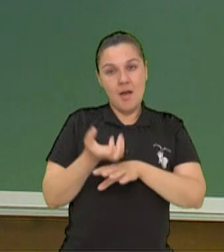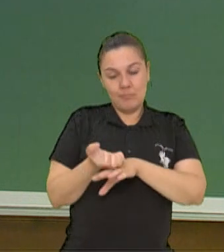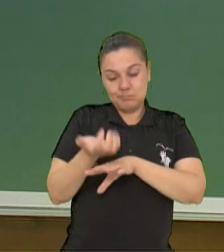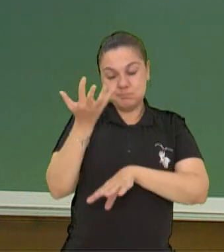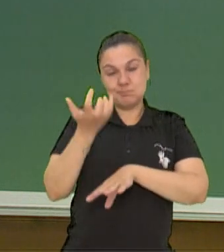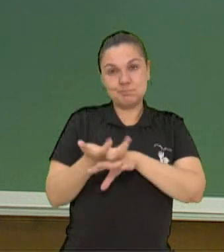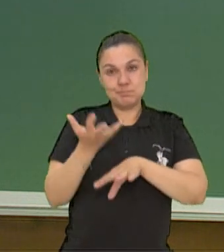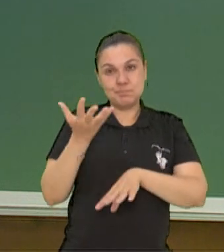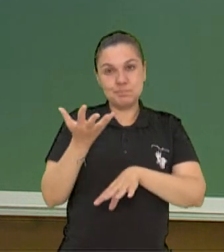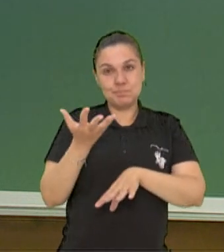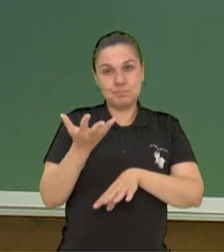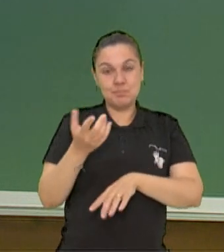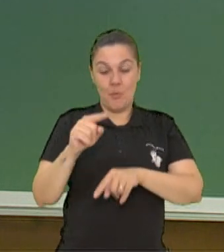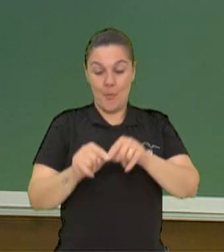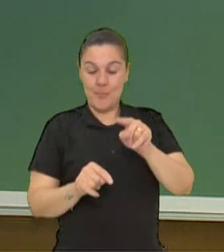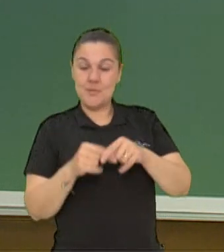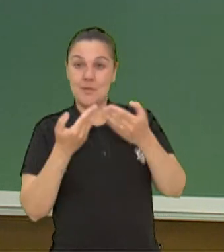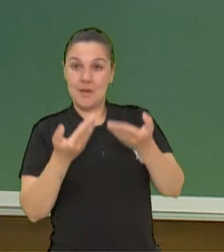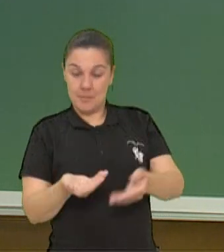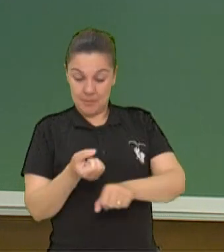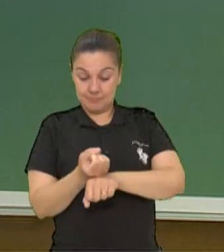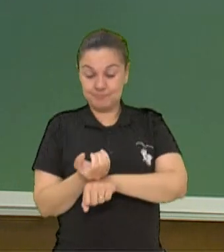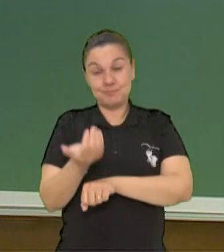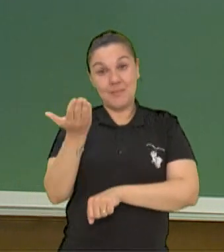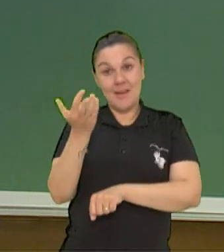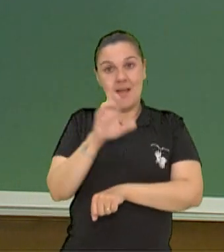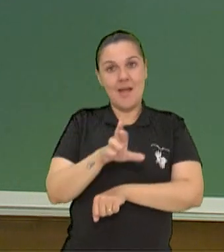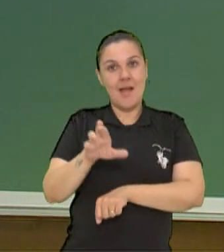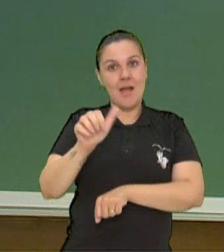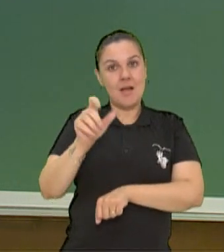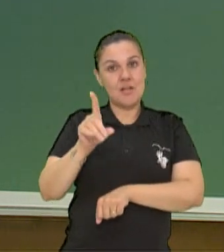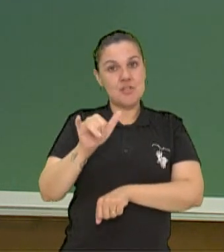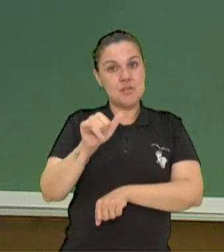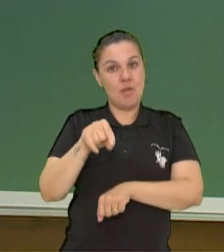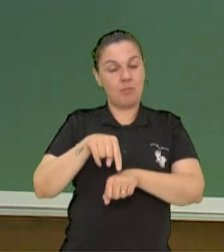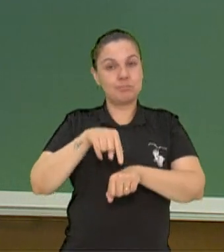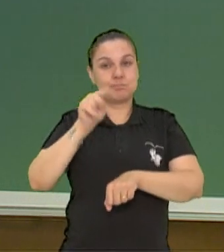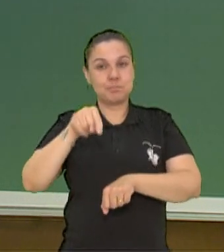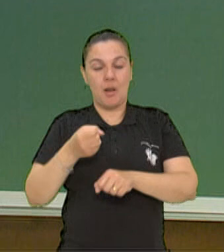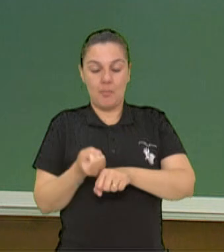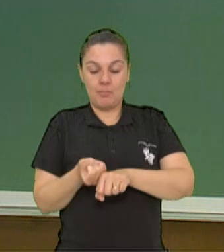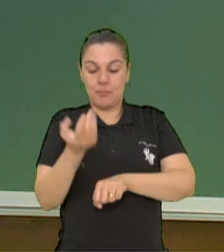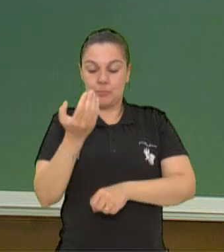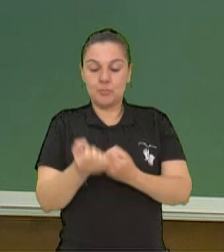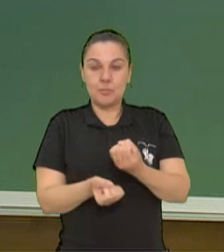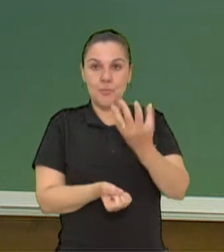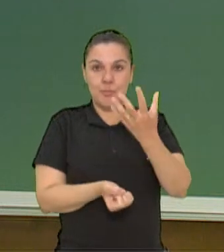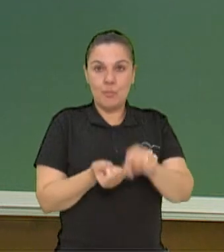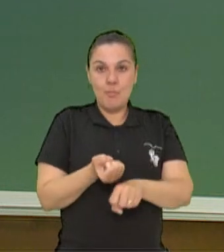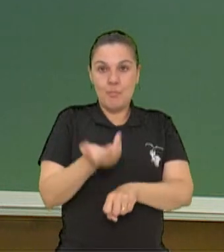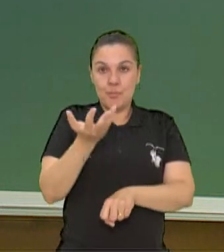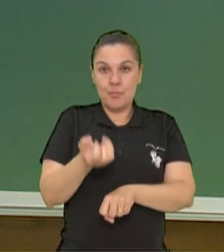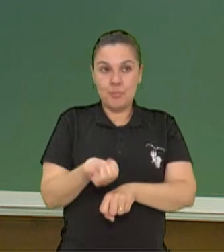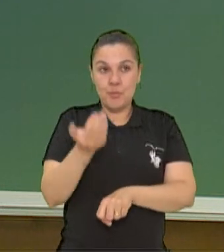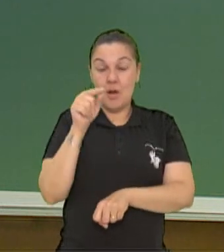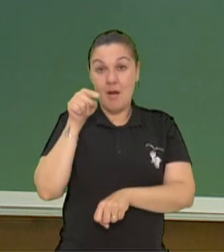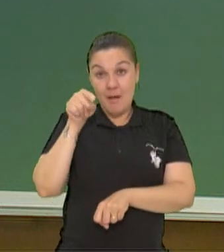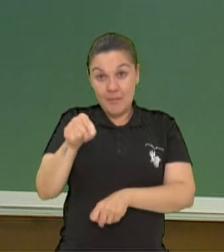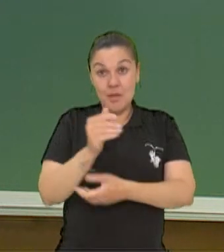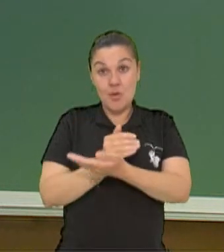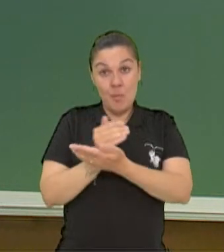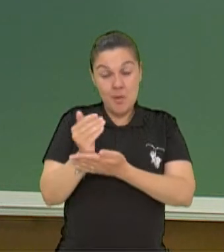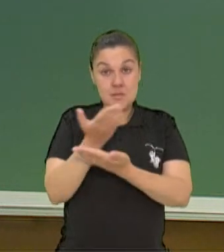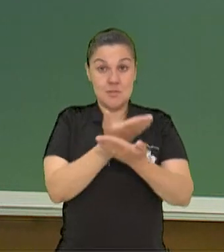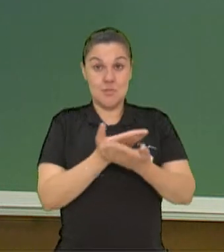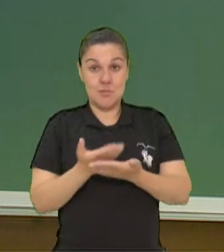Pessoal, lembre-se, a emissão da radiação, ela é descontinuamente, ela é os pacotes, tá? Aqui surge a mecânica